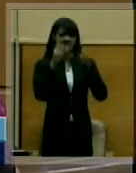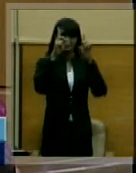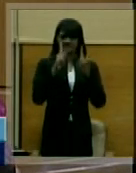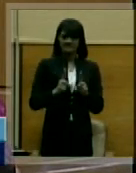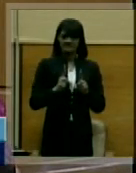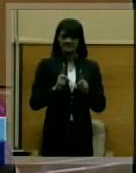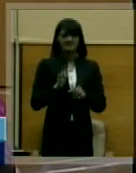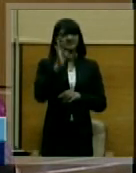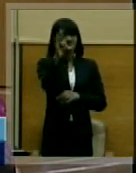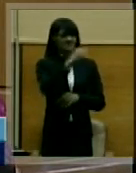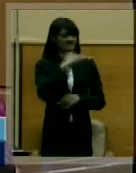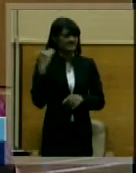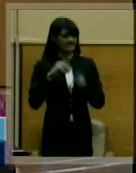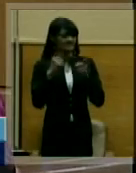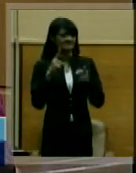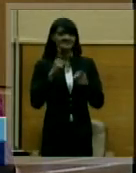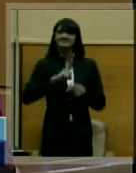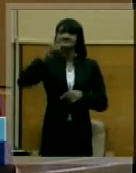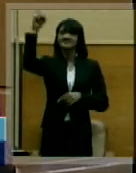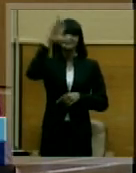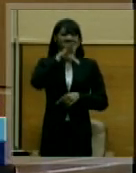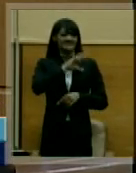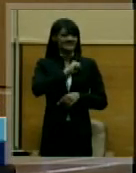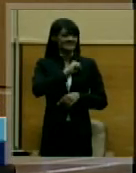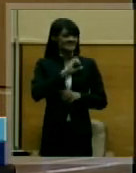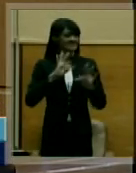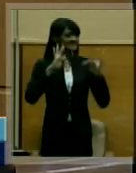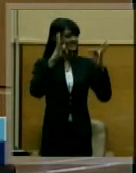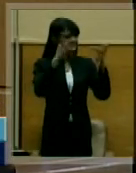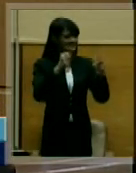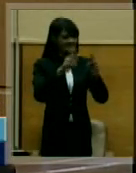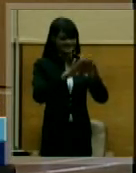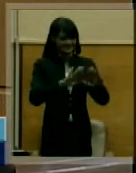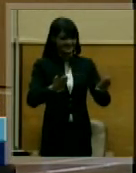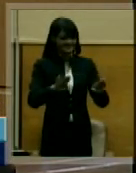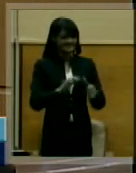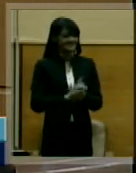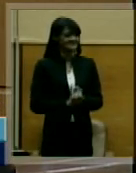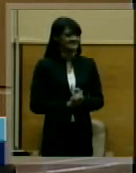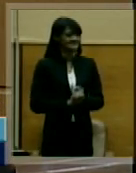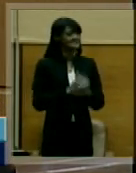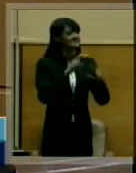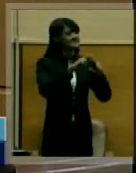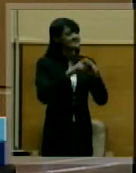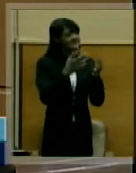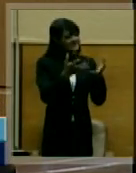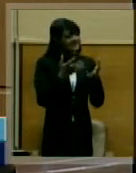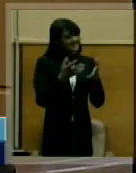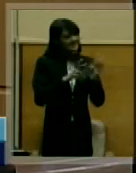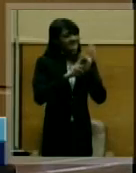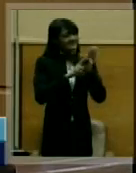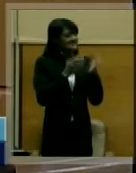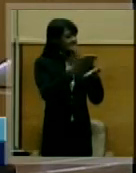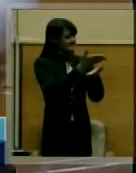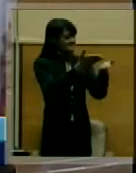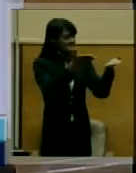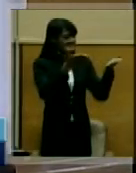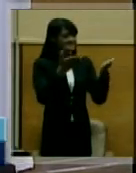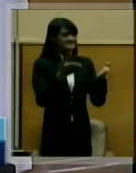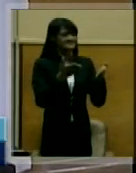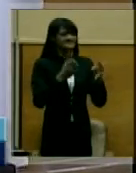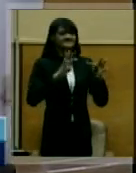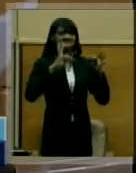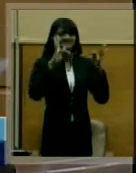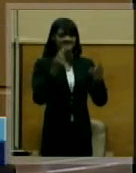mortais. A ele nos ama mesmo assim. Então, essa é a homenagem que a gente gostaria aqui de deixar em nome dessa casa para